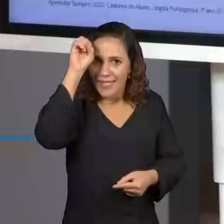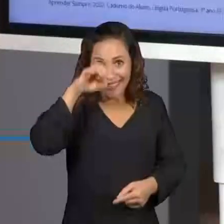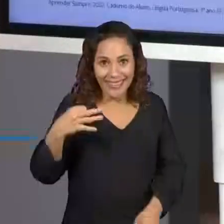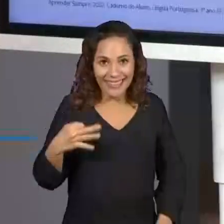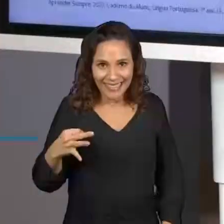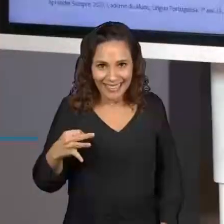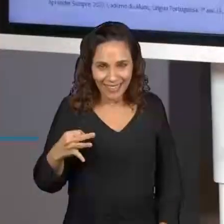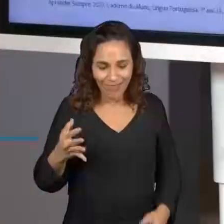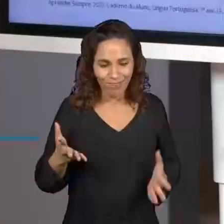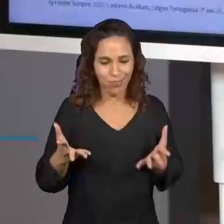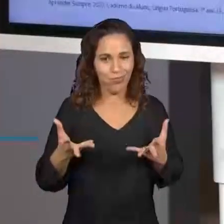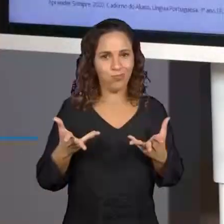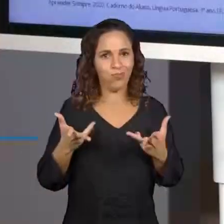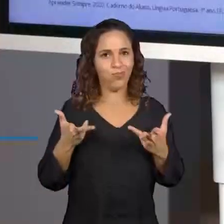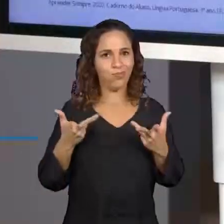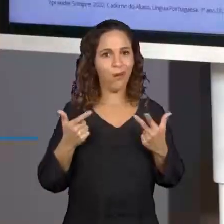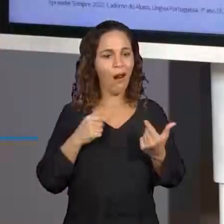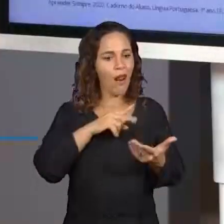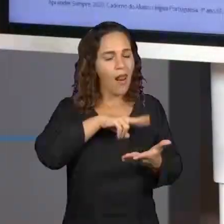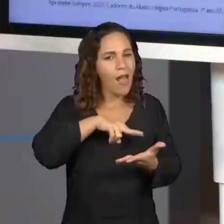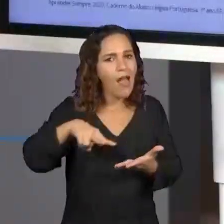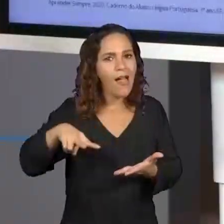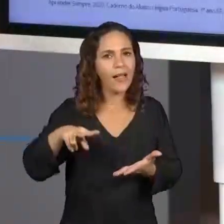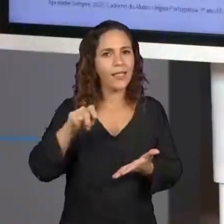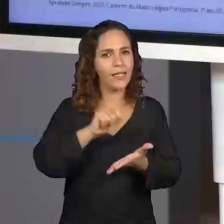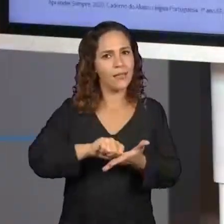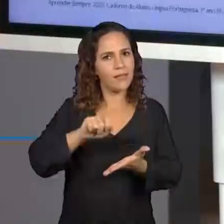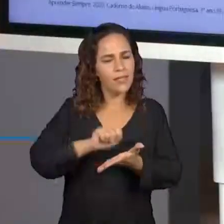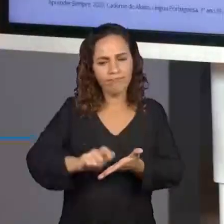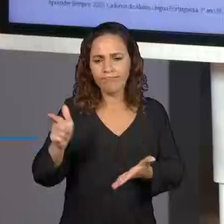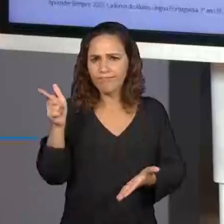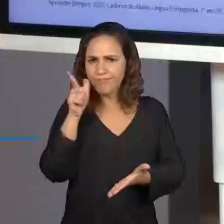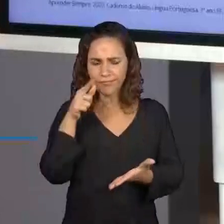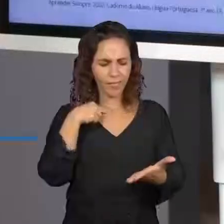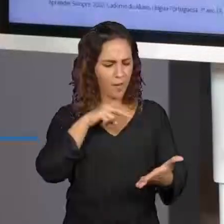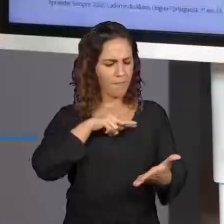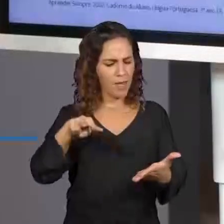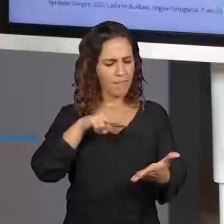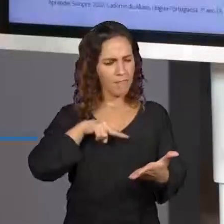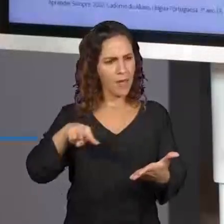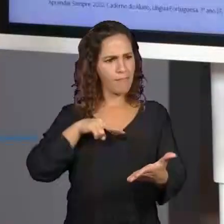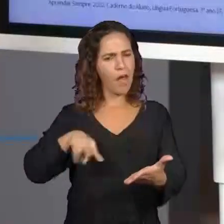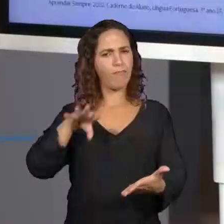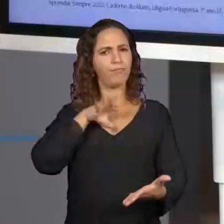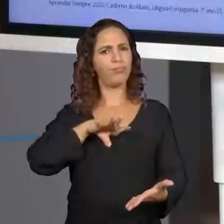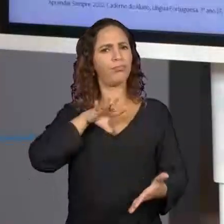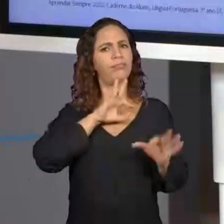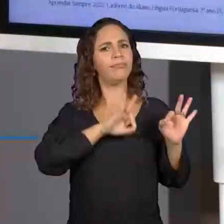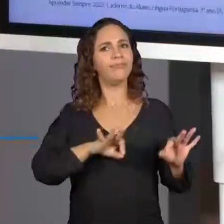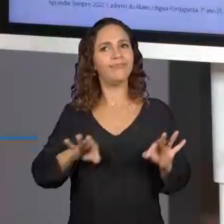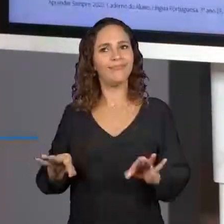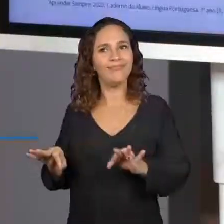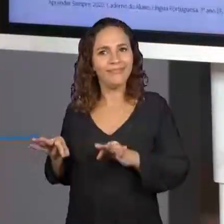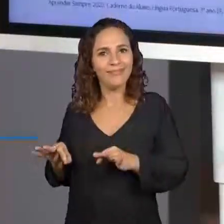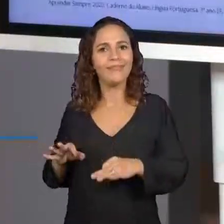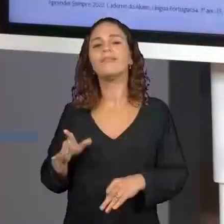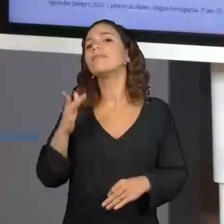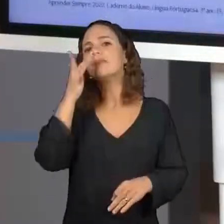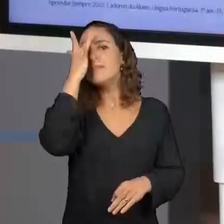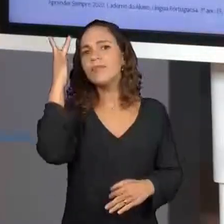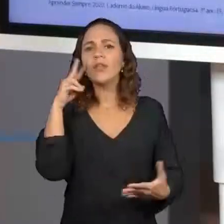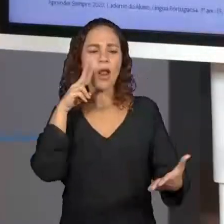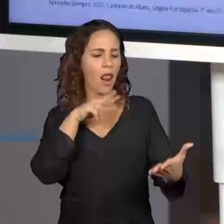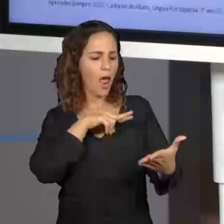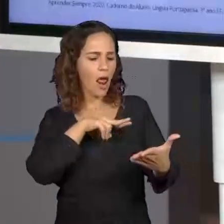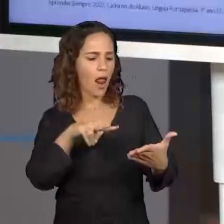para ficar super um leitor fluente, um autor escrevendo tudo direitinho para outras pessoas compreenderem o que